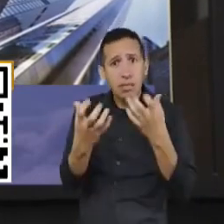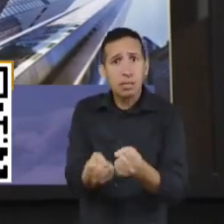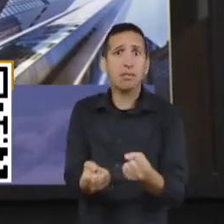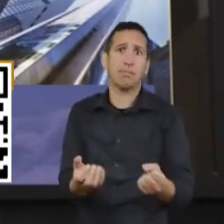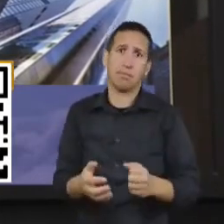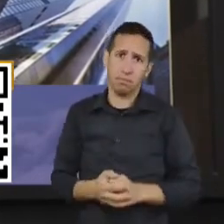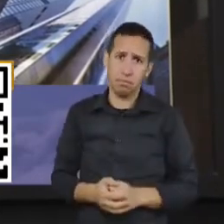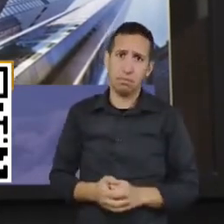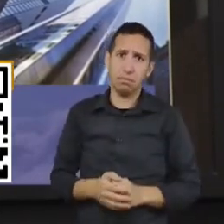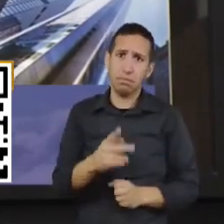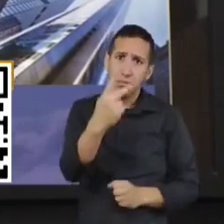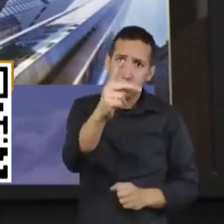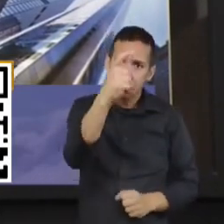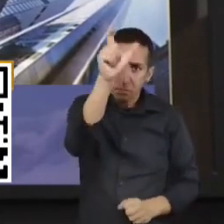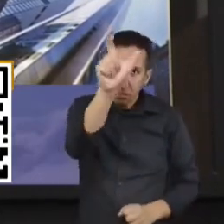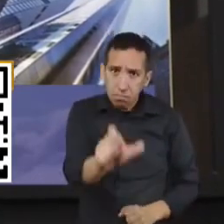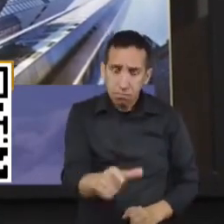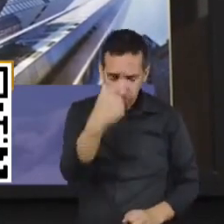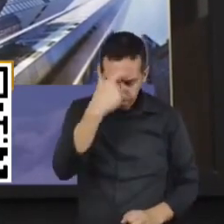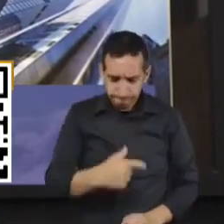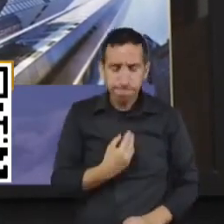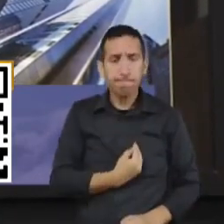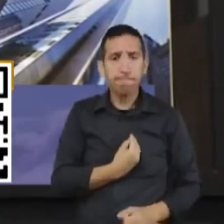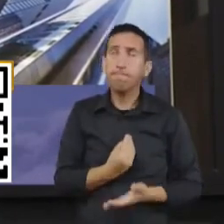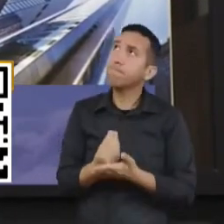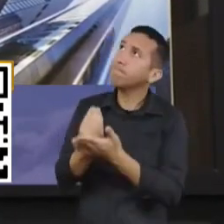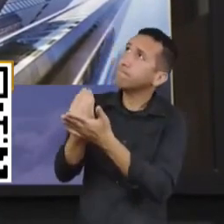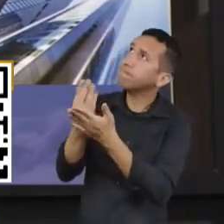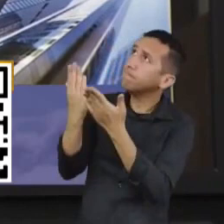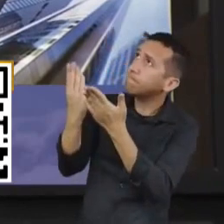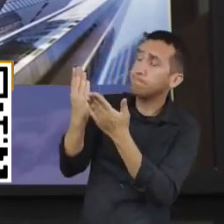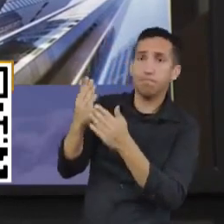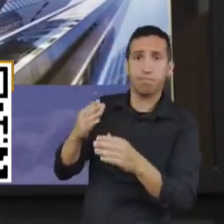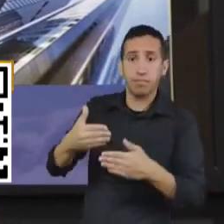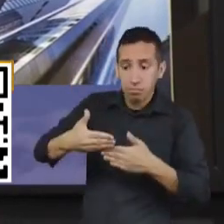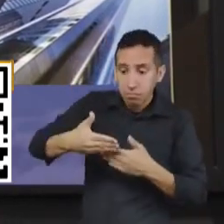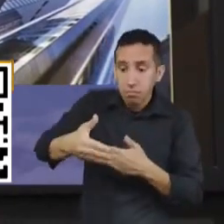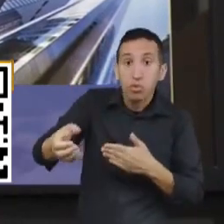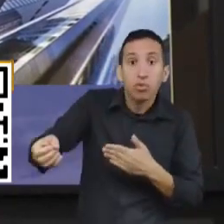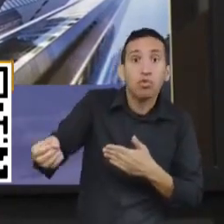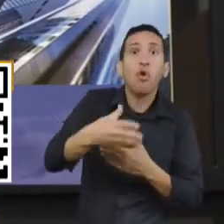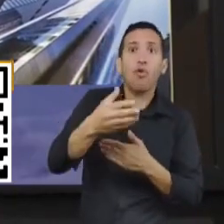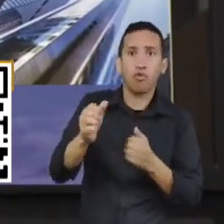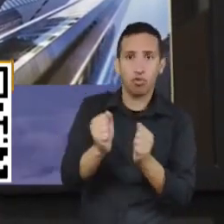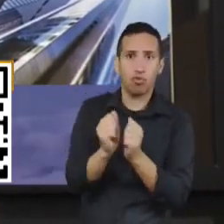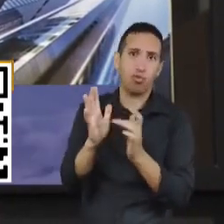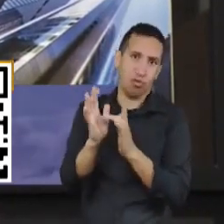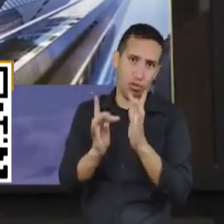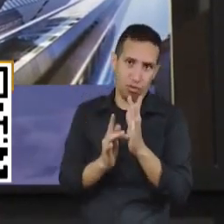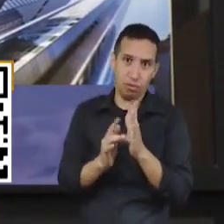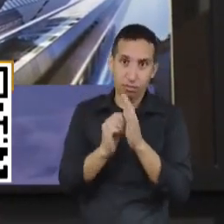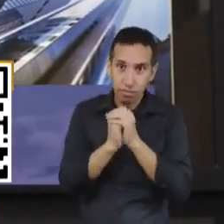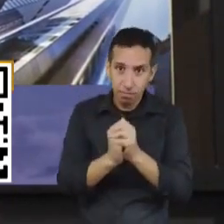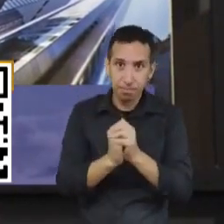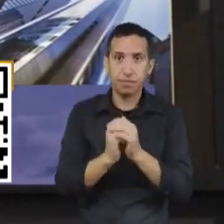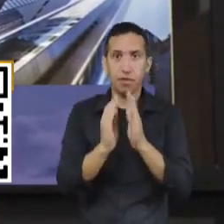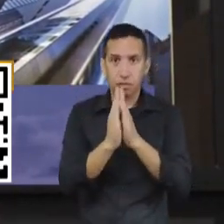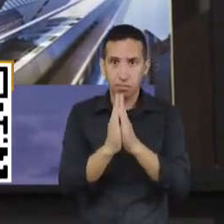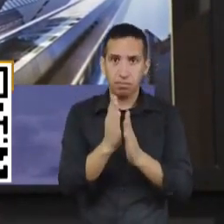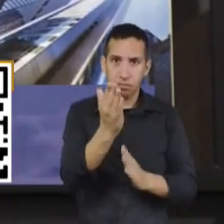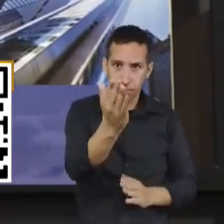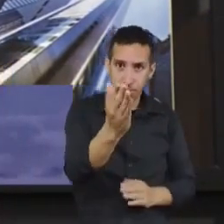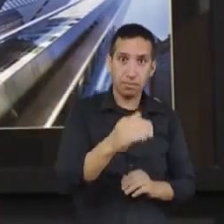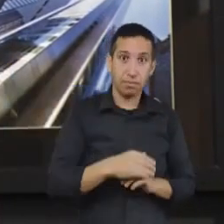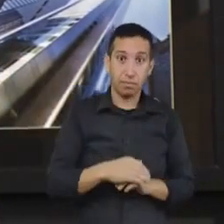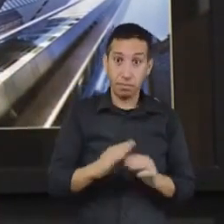toma uma decisão aqui entrega sua vida nas mãos dele e comece hoje uma vida nova ao lado dele amei eu vou